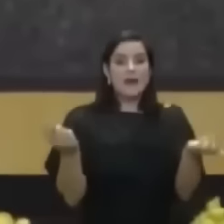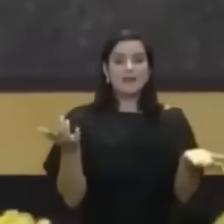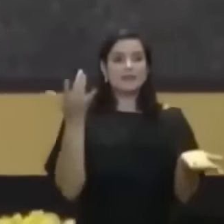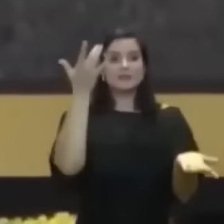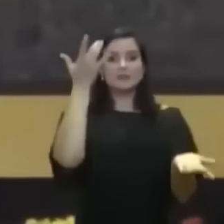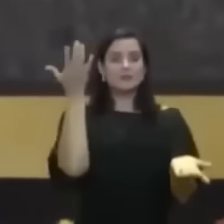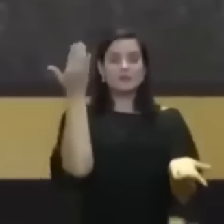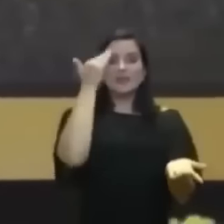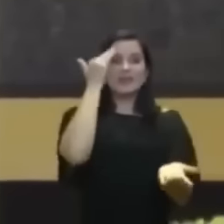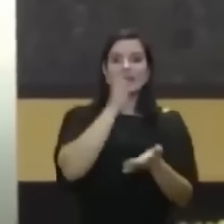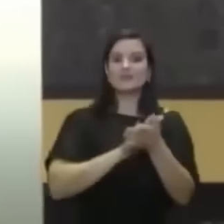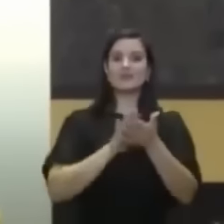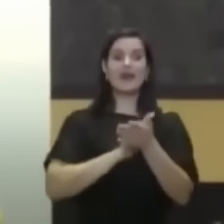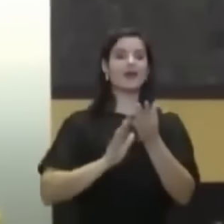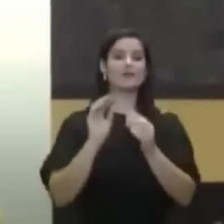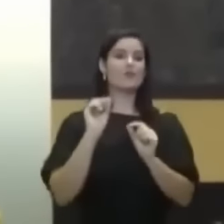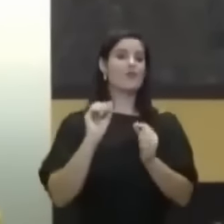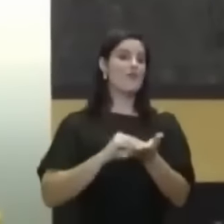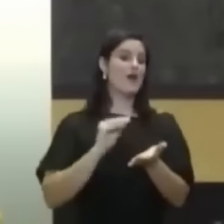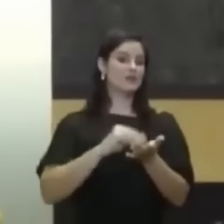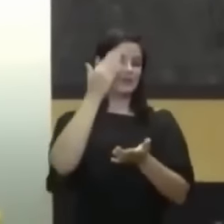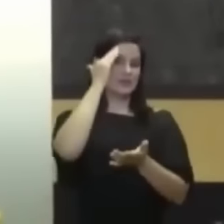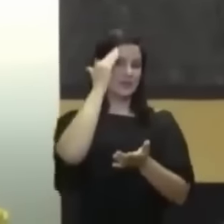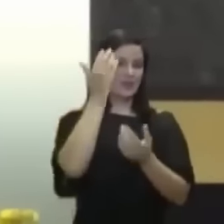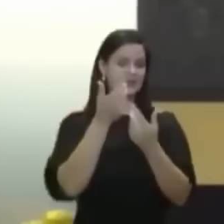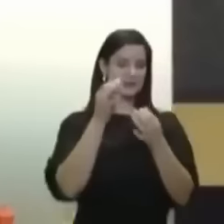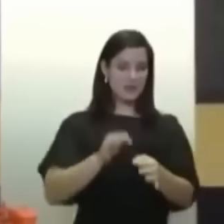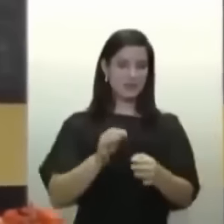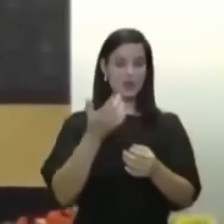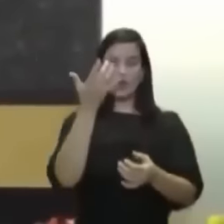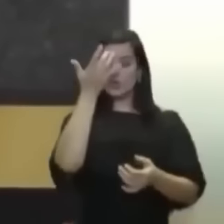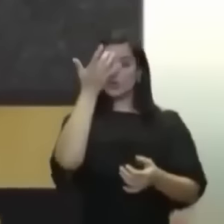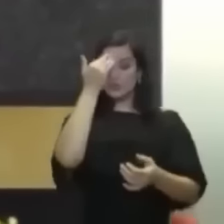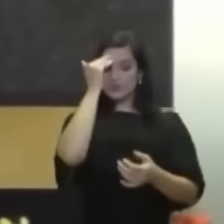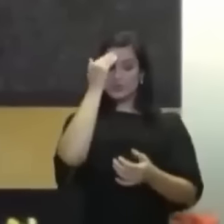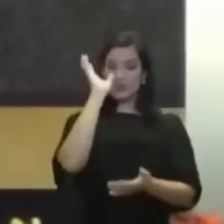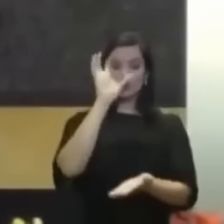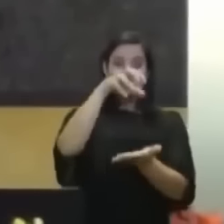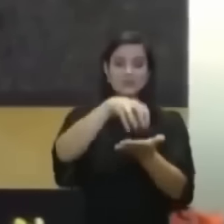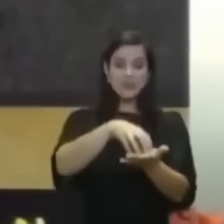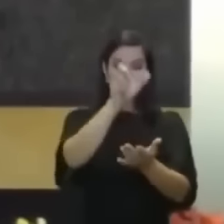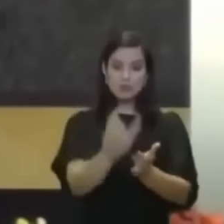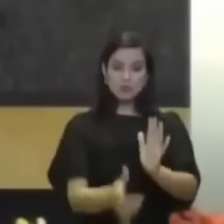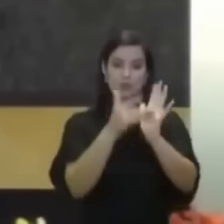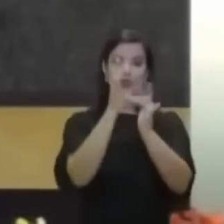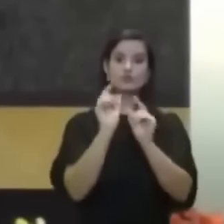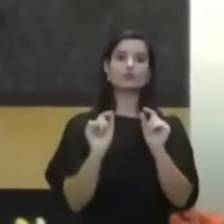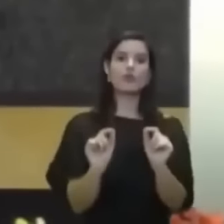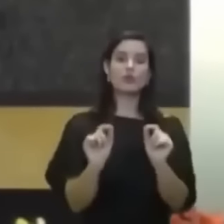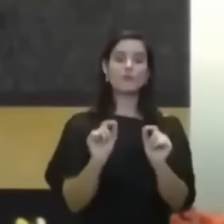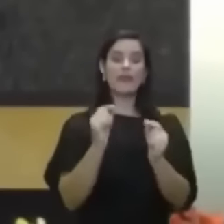de entendimento. Que entendimento? Primeiro, ele não entendeu a centralidade da pessoa de Jesus. Ele compara e